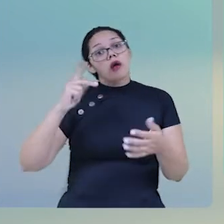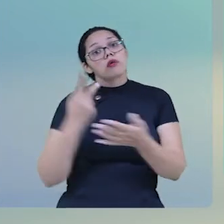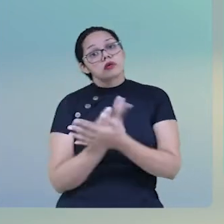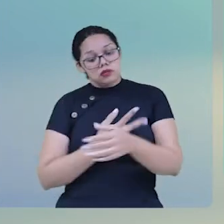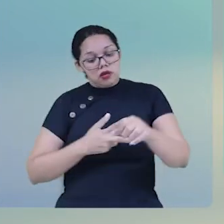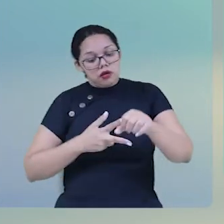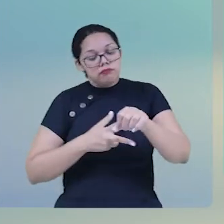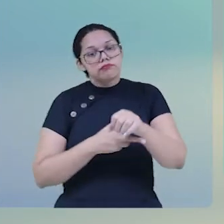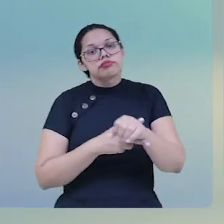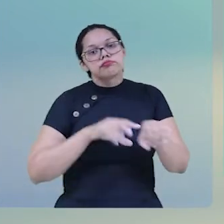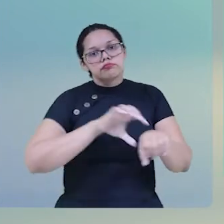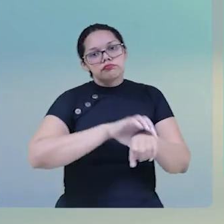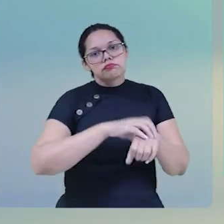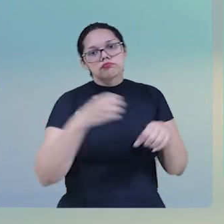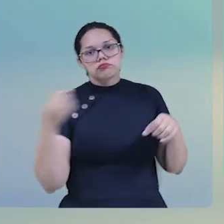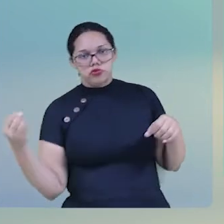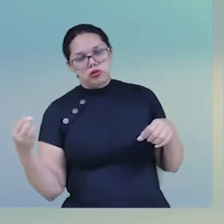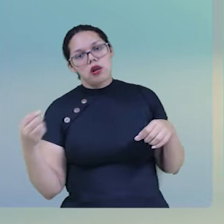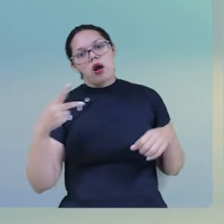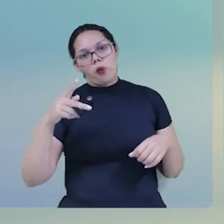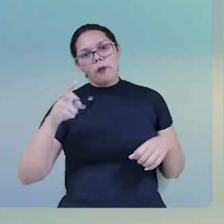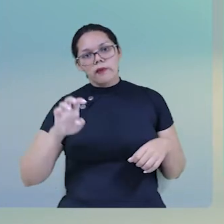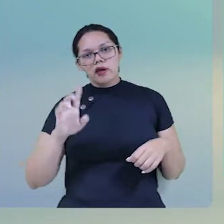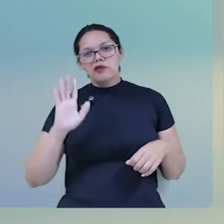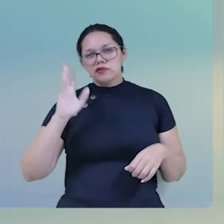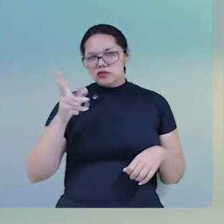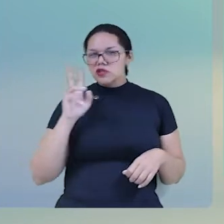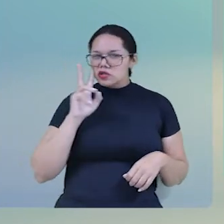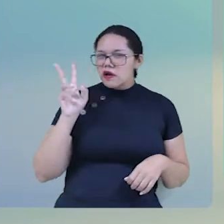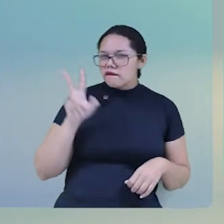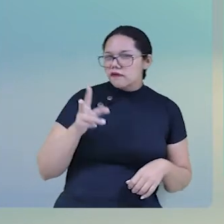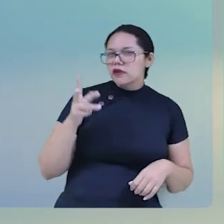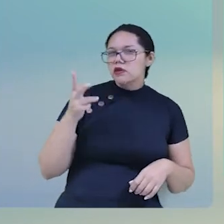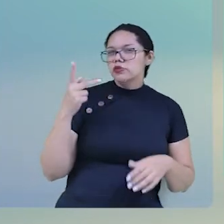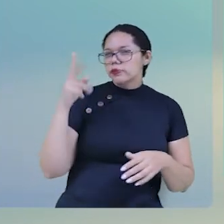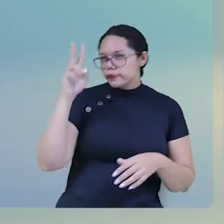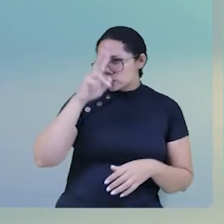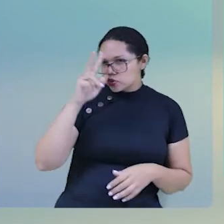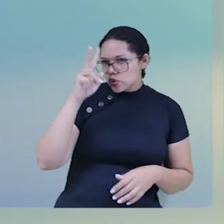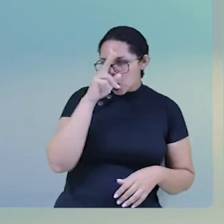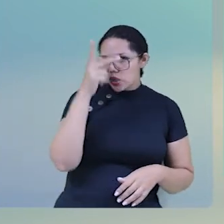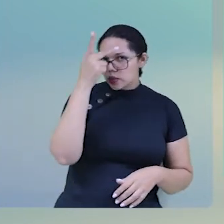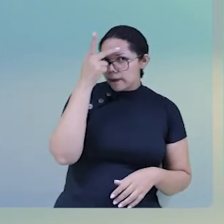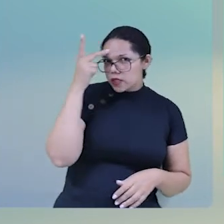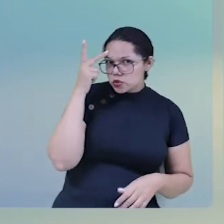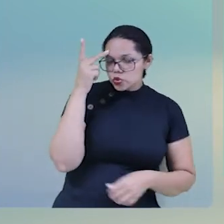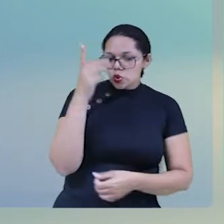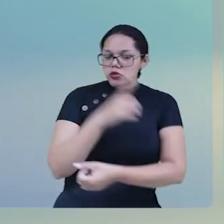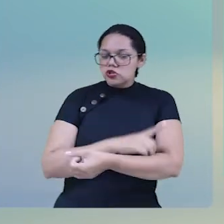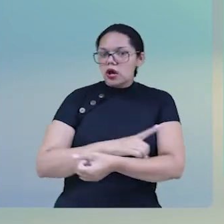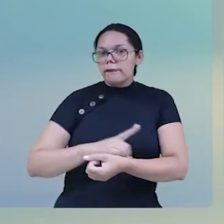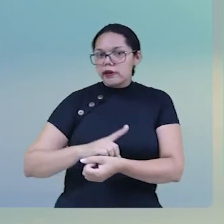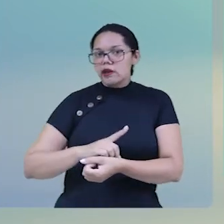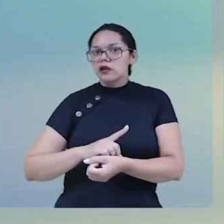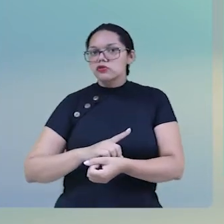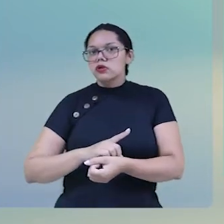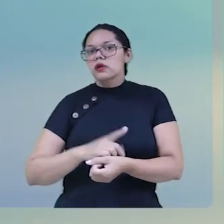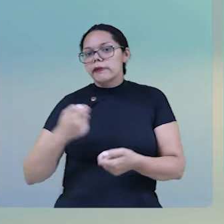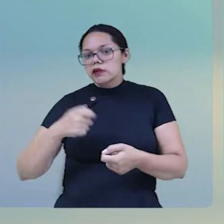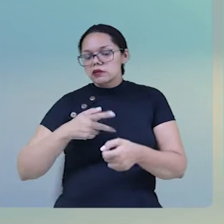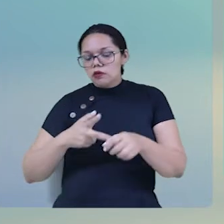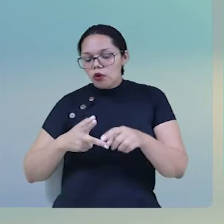de amputação. Você já ouviu falar em algum diabético que teve que amputar uma perna? Pois é, isso se